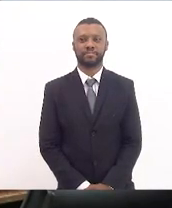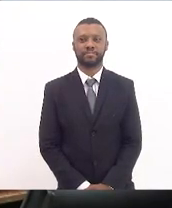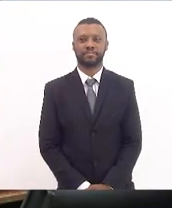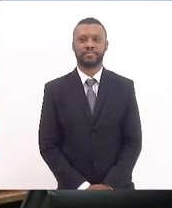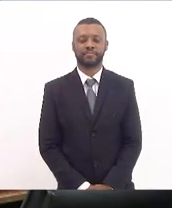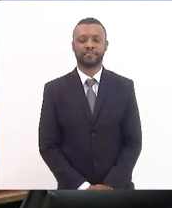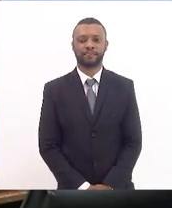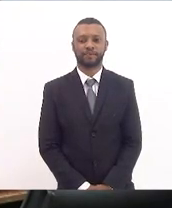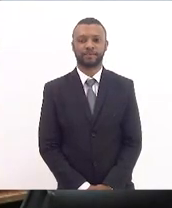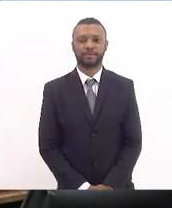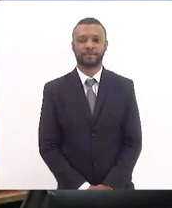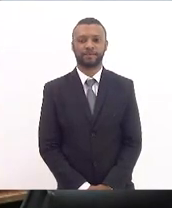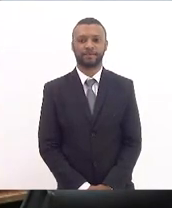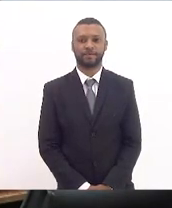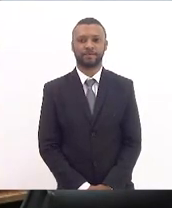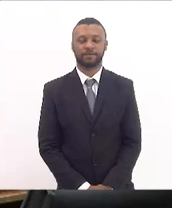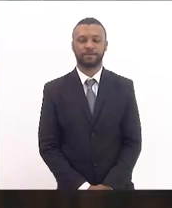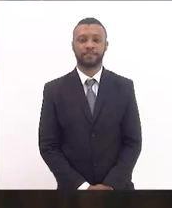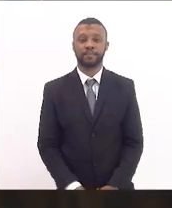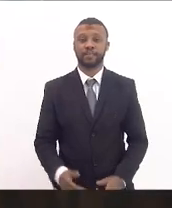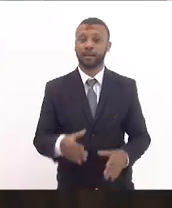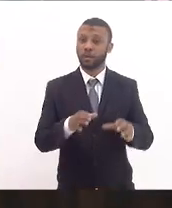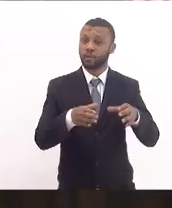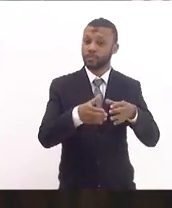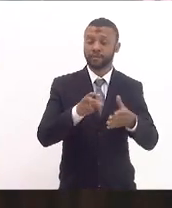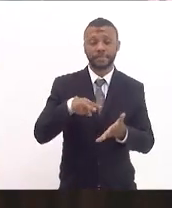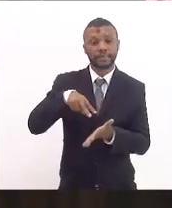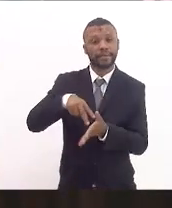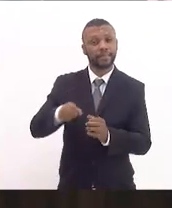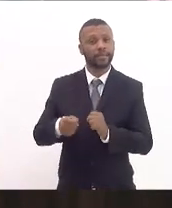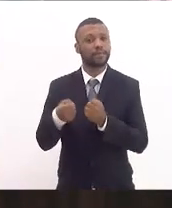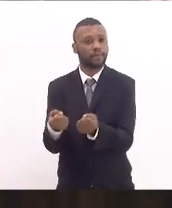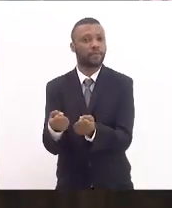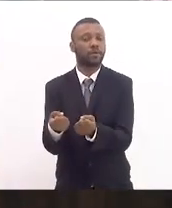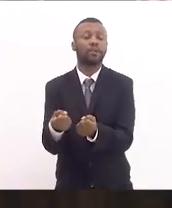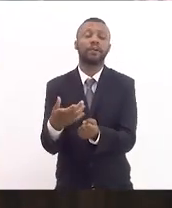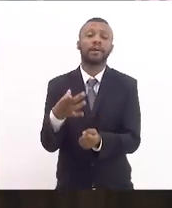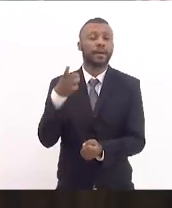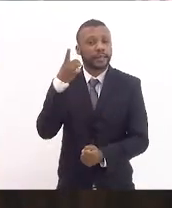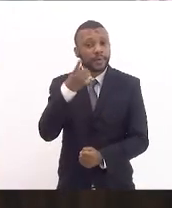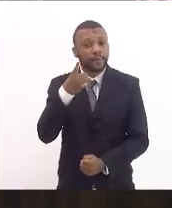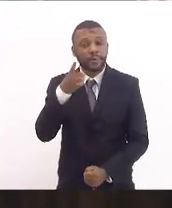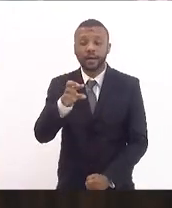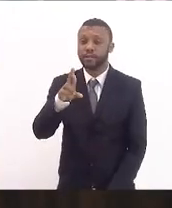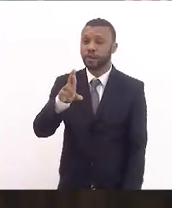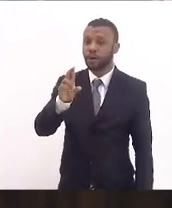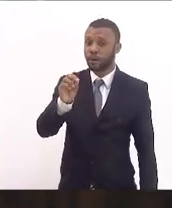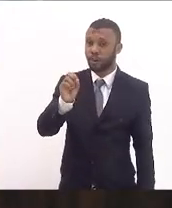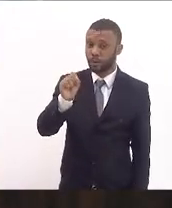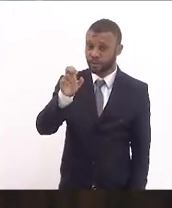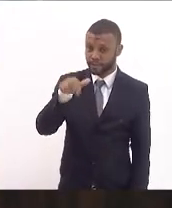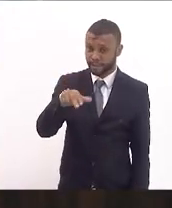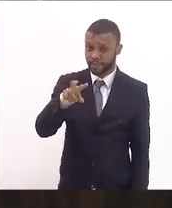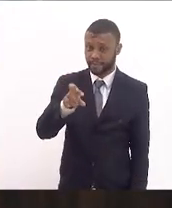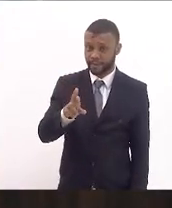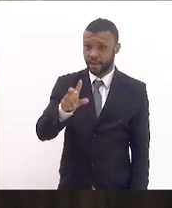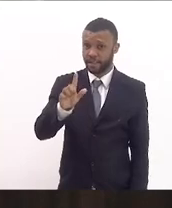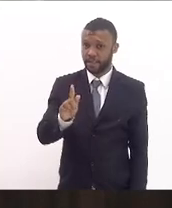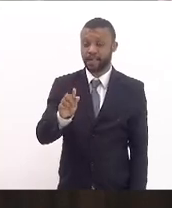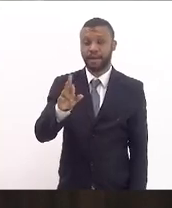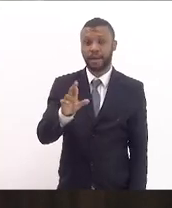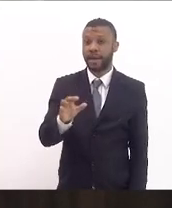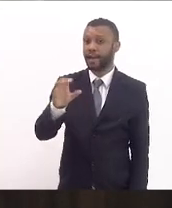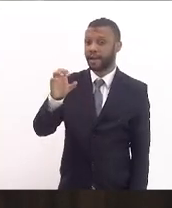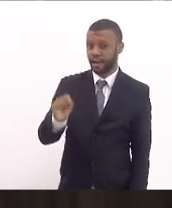E aí e pela comissão de Defesa Civil Deputado rosenverg Reis o